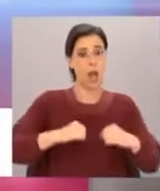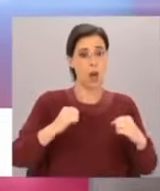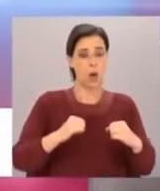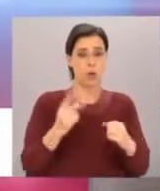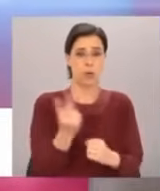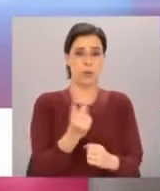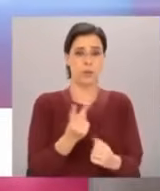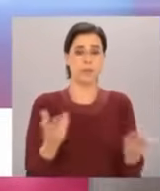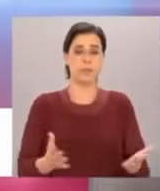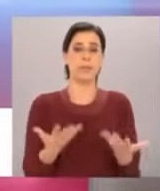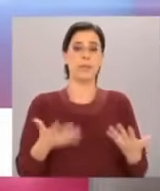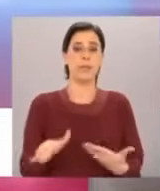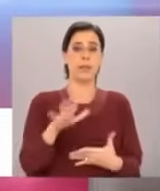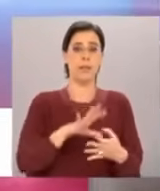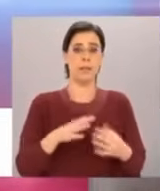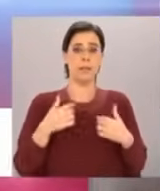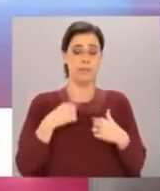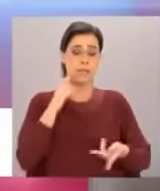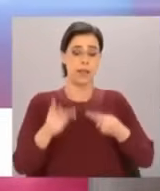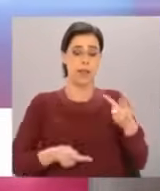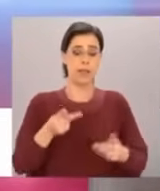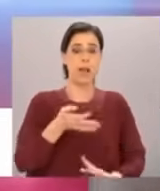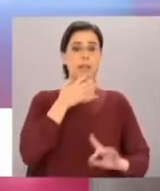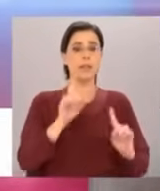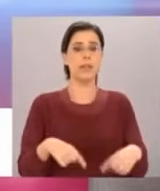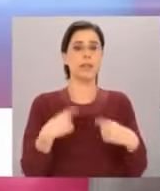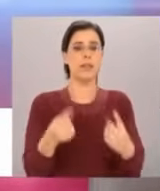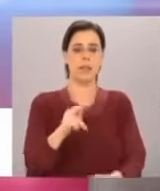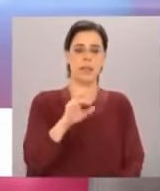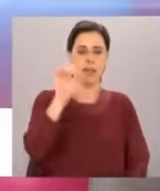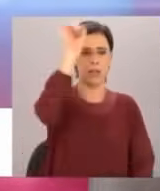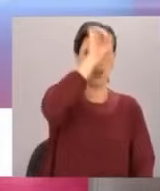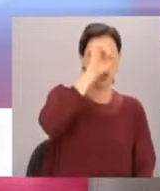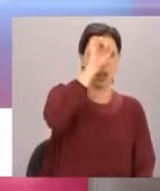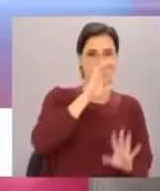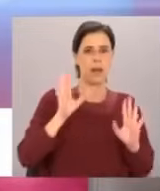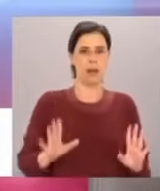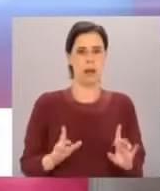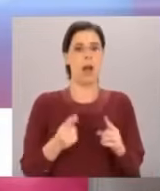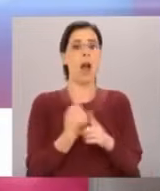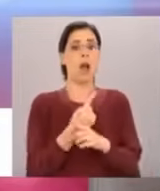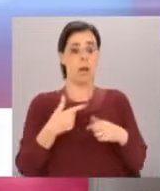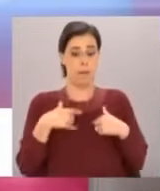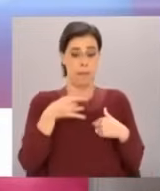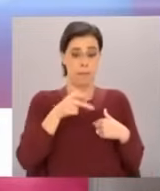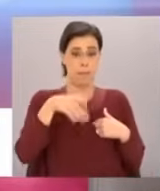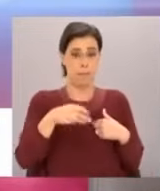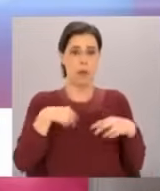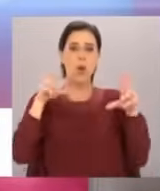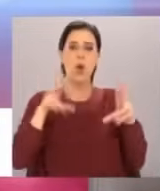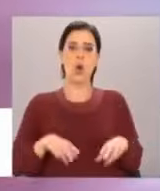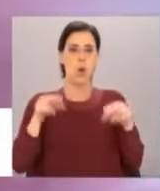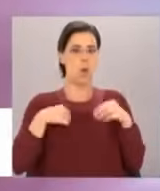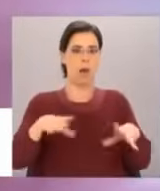acordos com anos neste caso e essa avaliação no pós-30 de Janeiro a linhas vermelhas que nunca